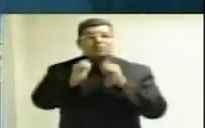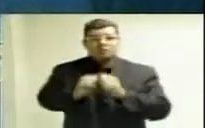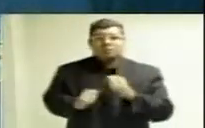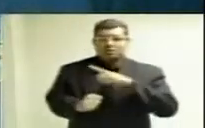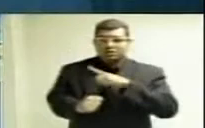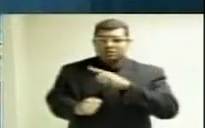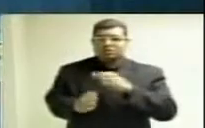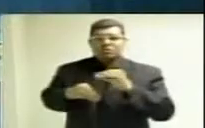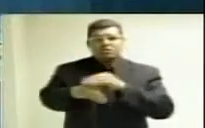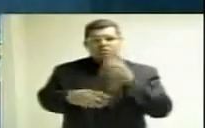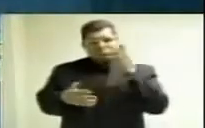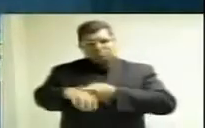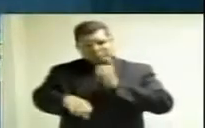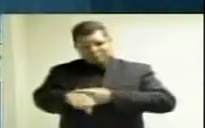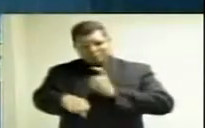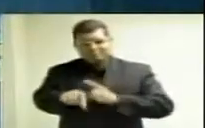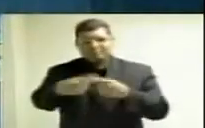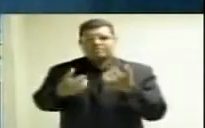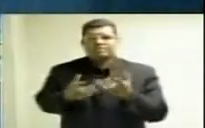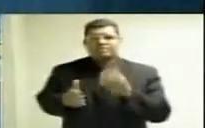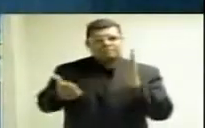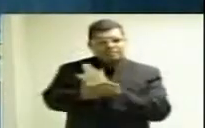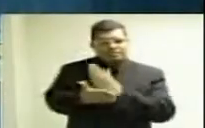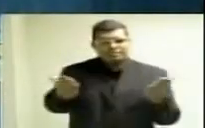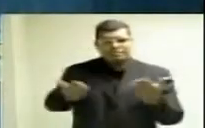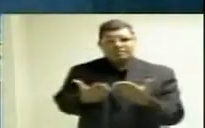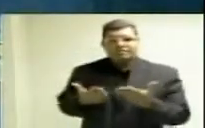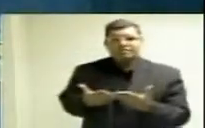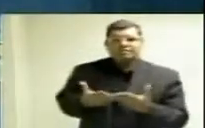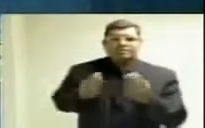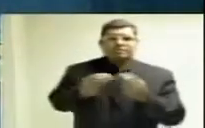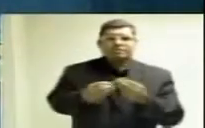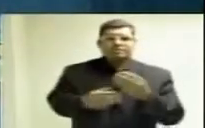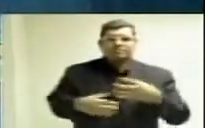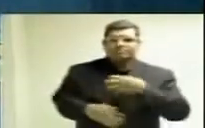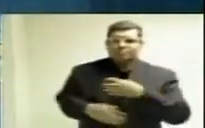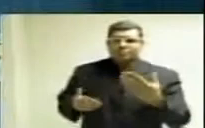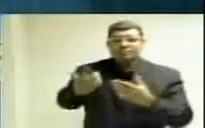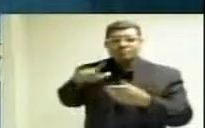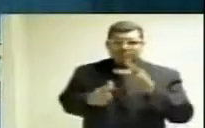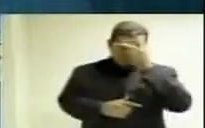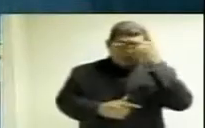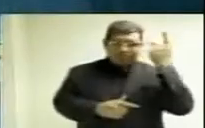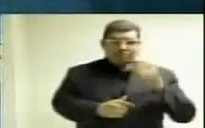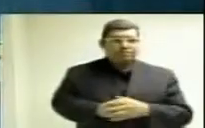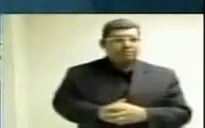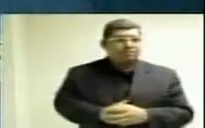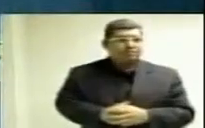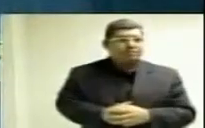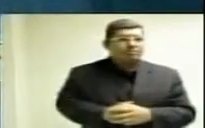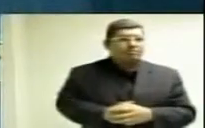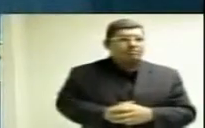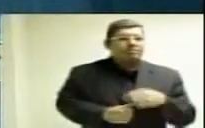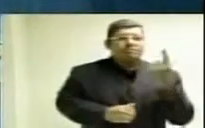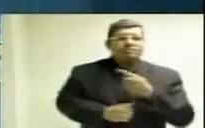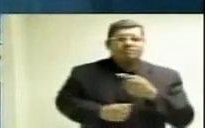podem ser muito duros para alguns e muito confortáveis para outros.